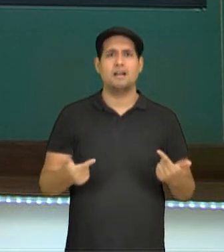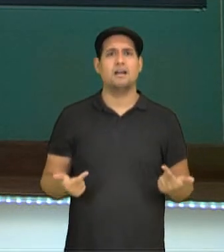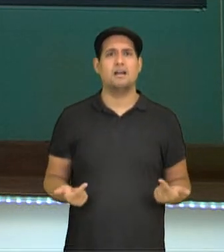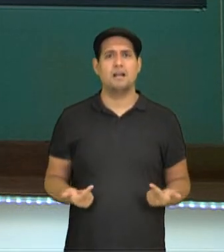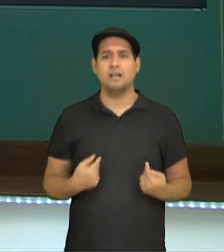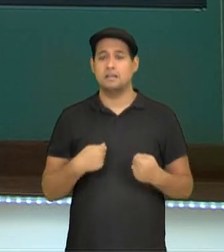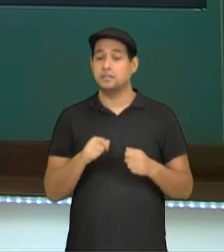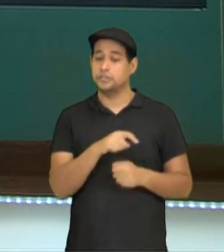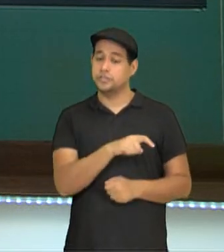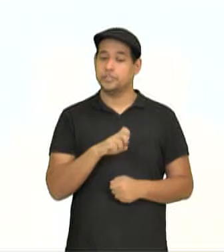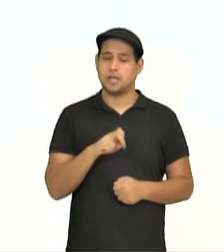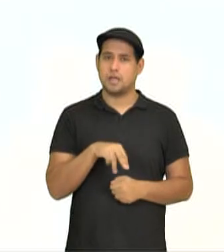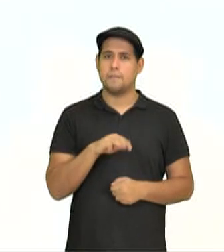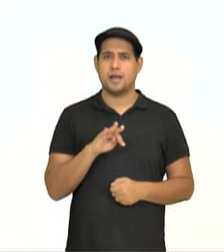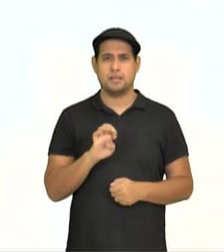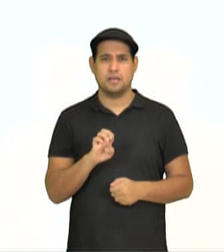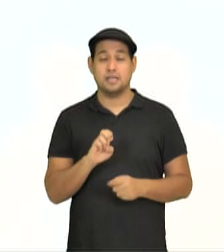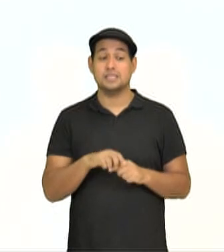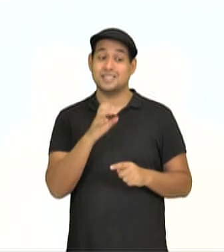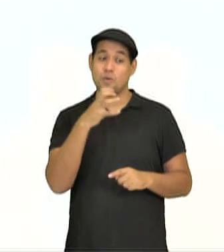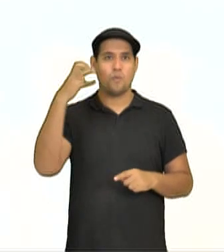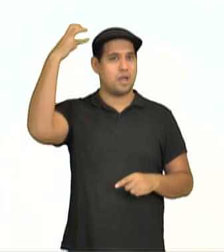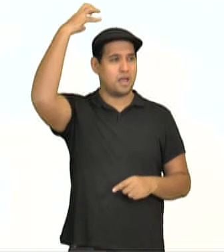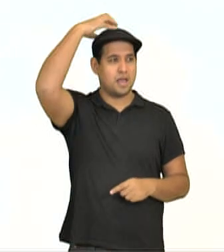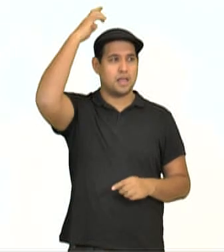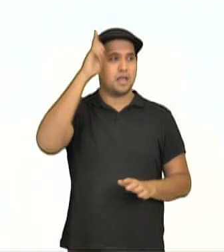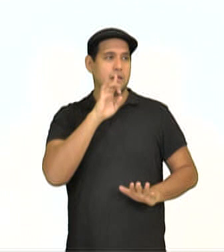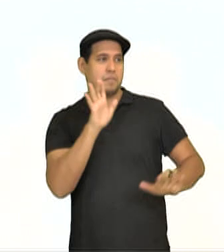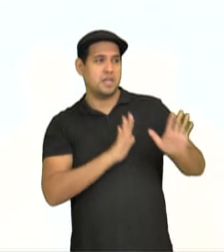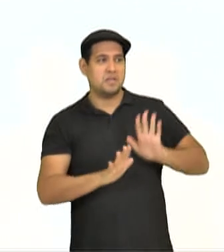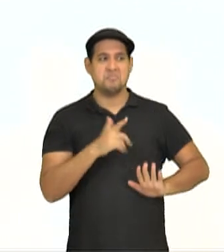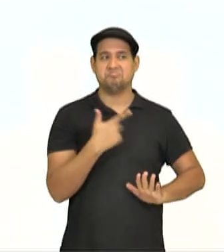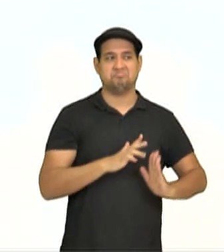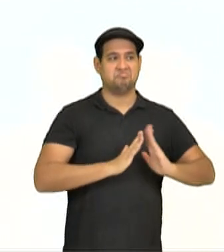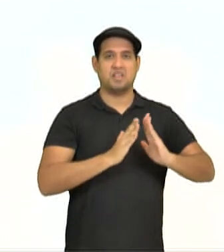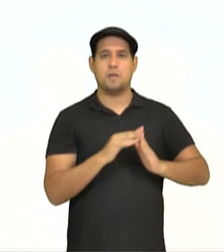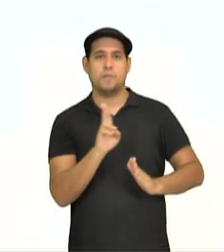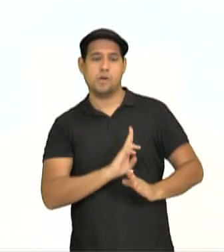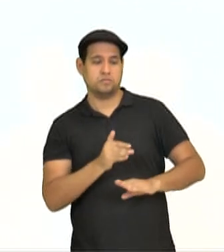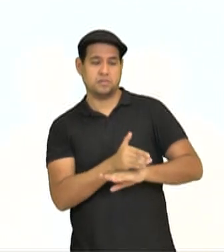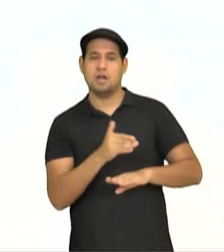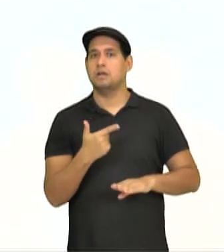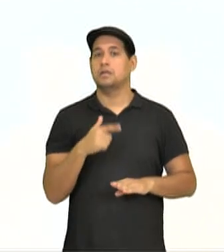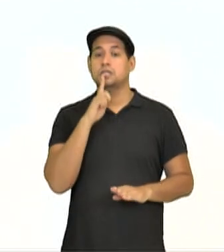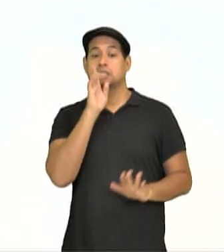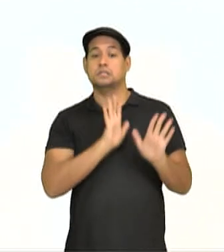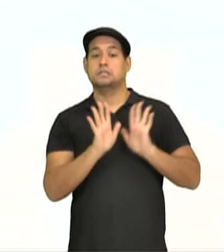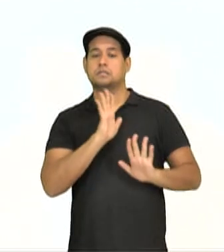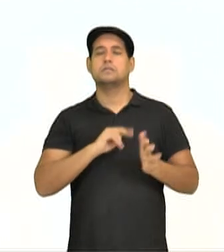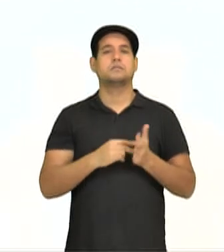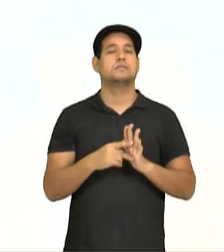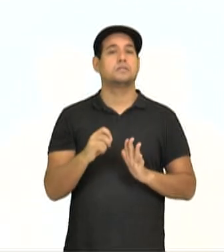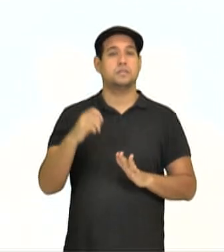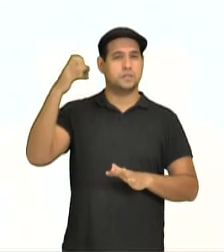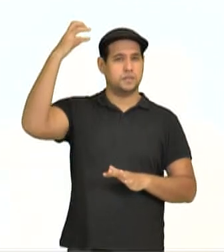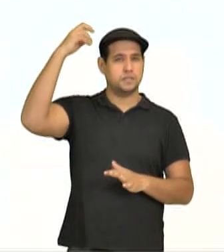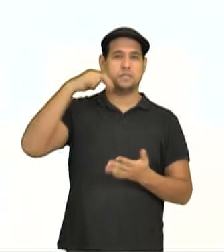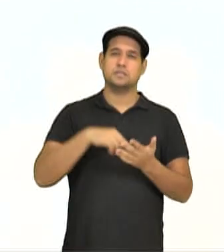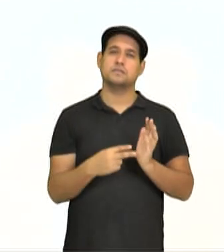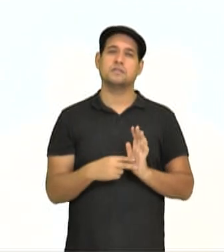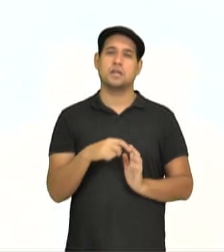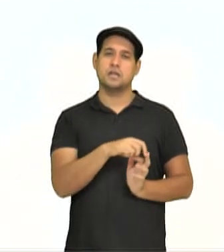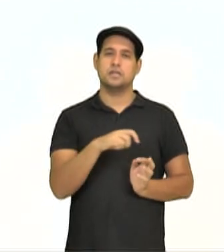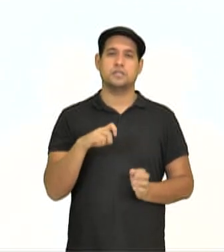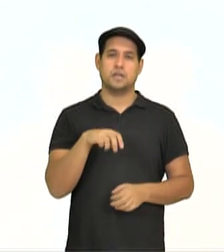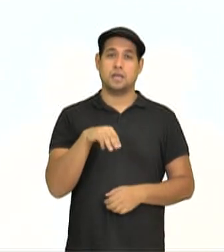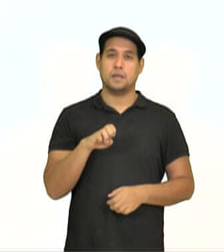eu estou num checkmate. Se o rei está em xeque e não existe casas para o rei ocupar que não estejam ameaçadas, então o rei está em